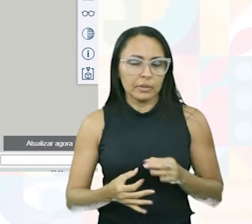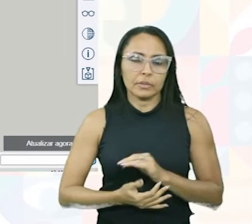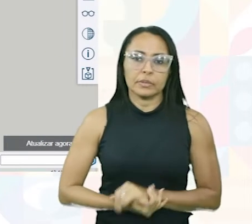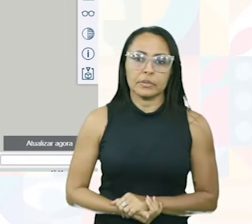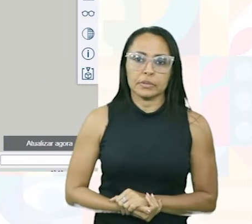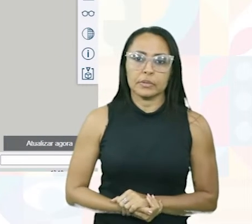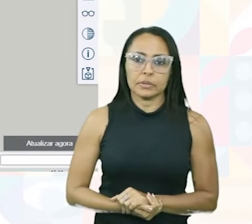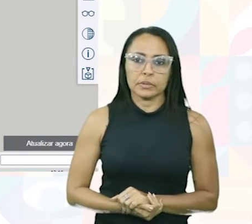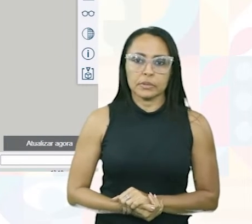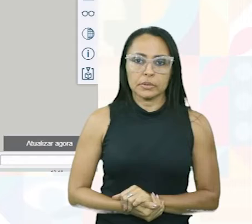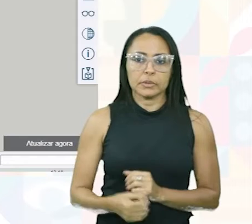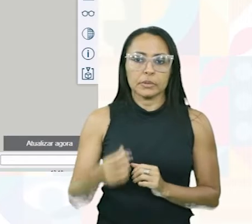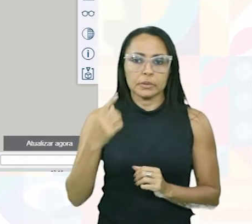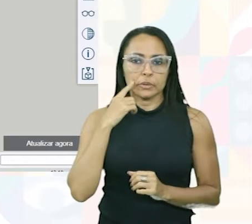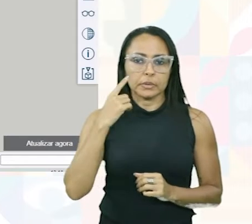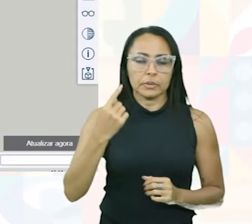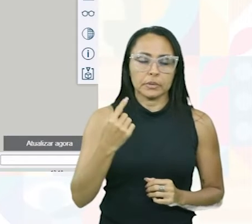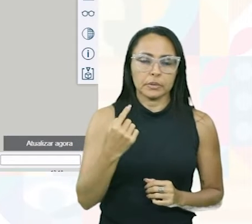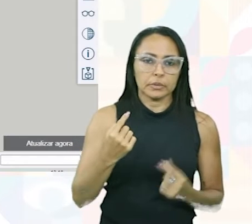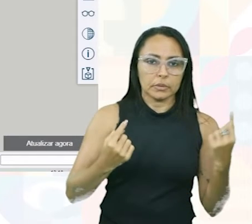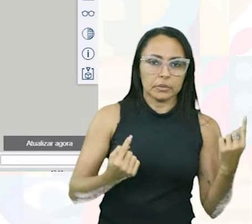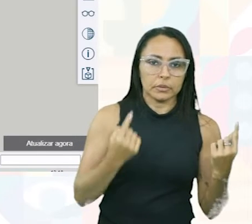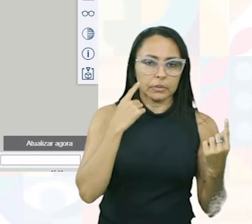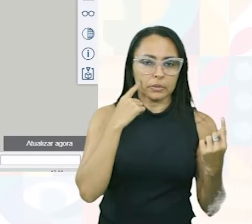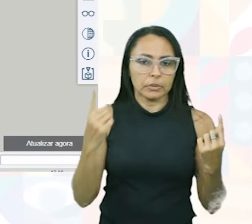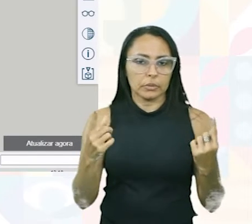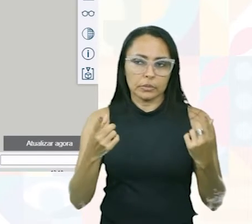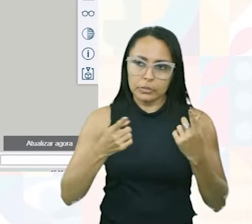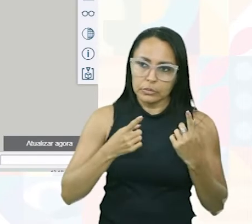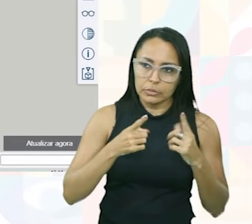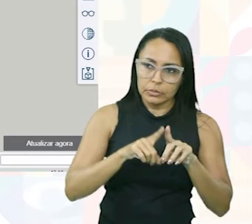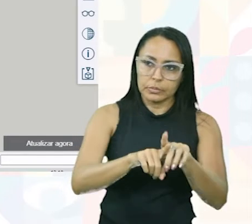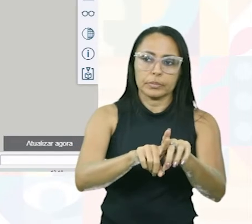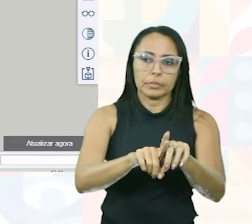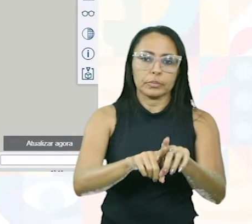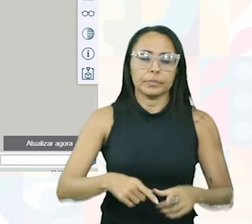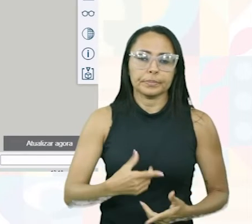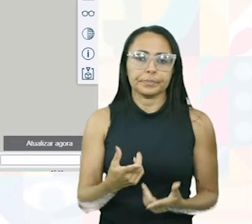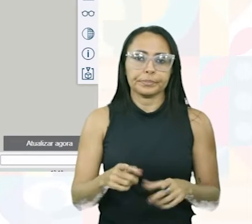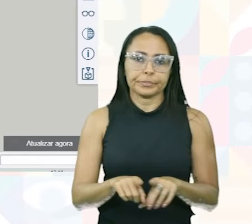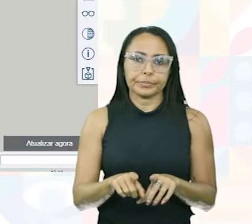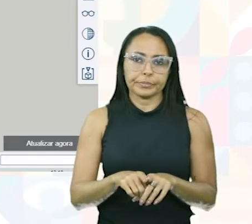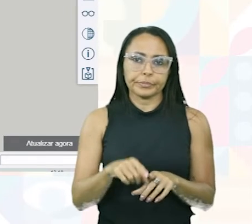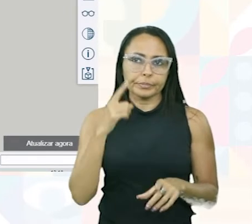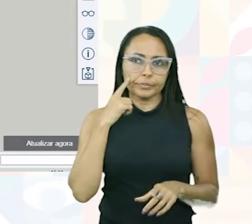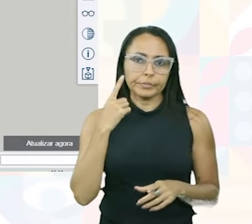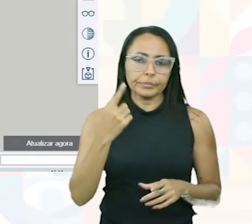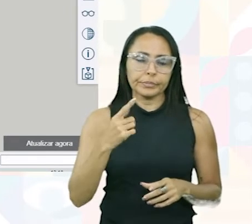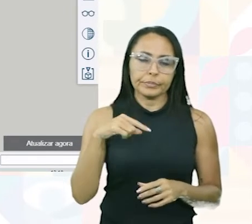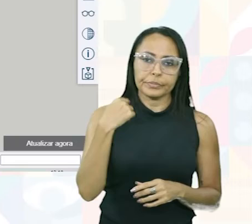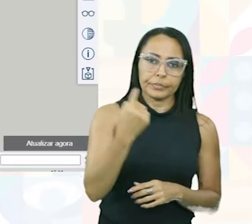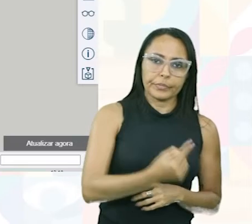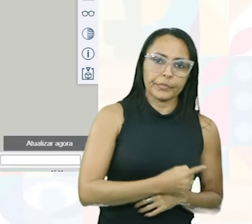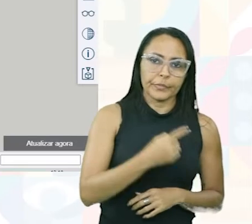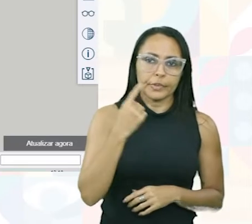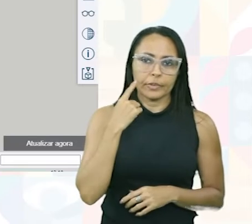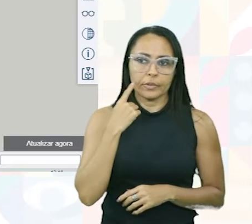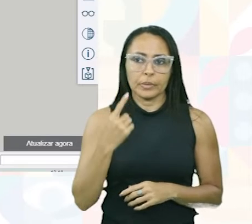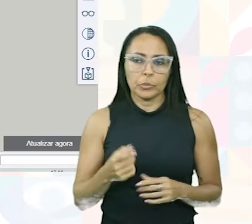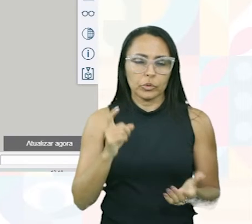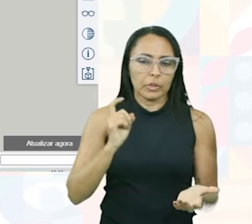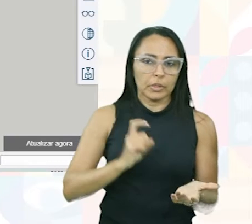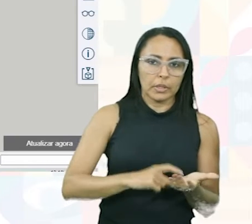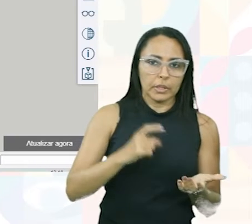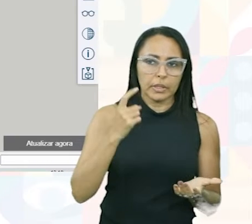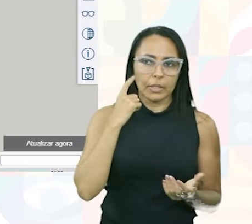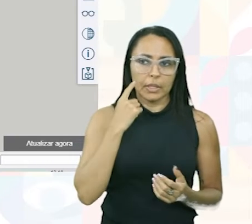Então, quando eu mover uma, a outra vai junto. Então, agora eu vou nessa mesma ferramenta, rotar, clico nesse ponto e